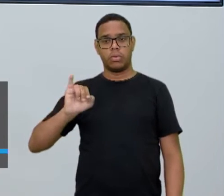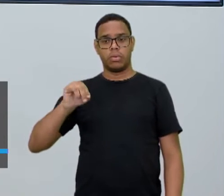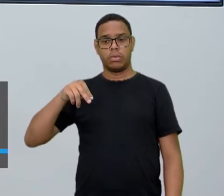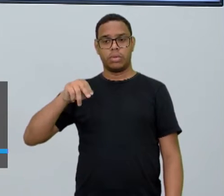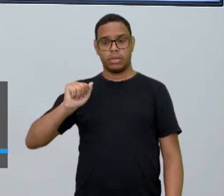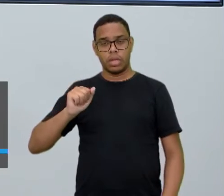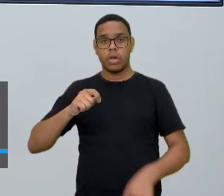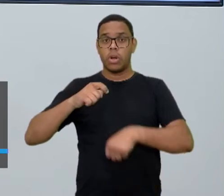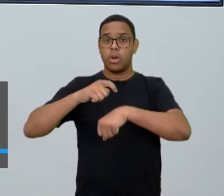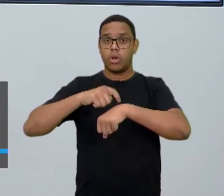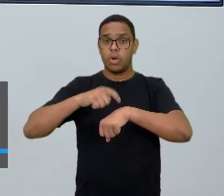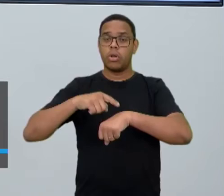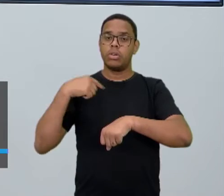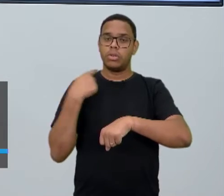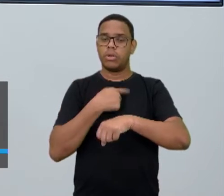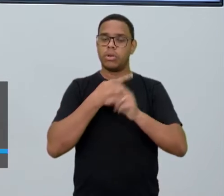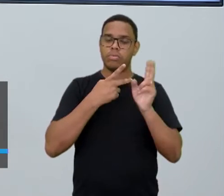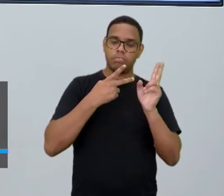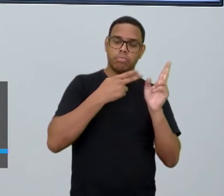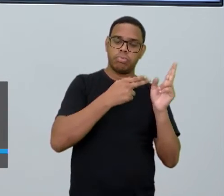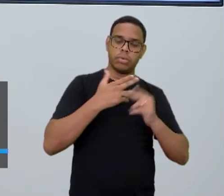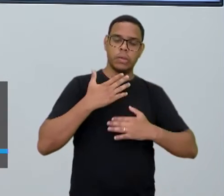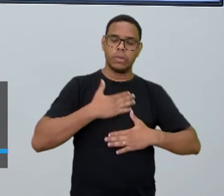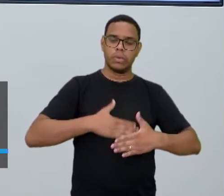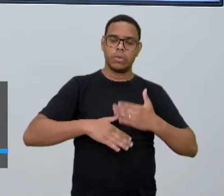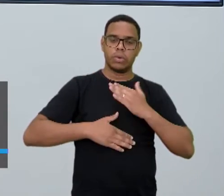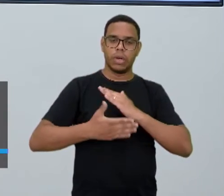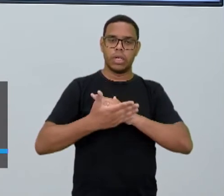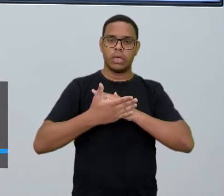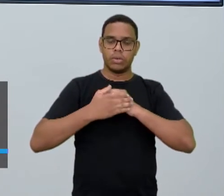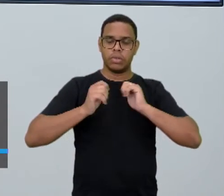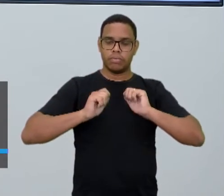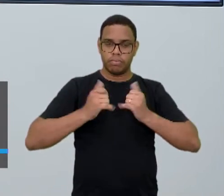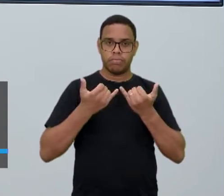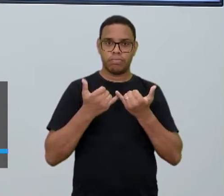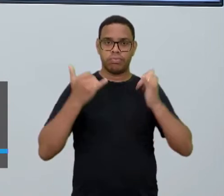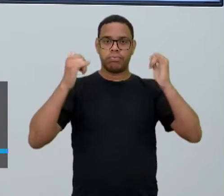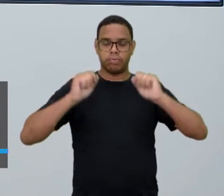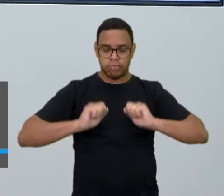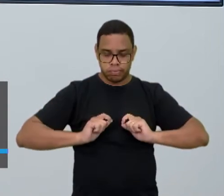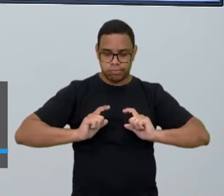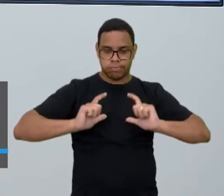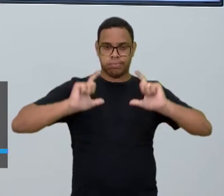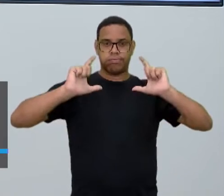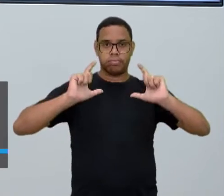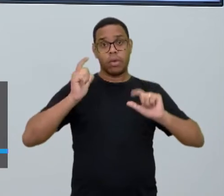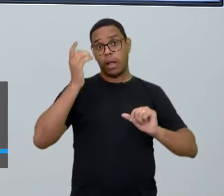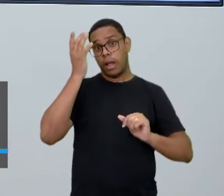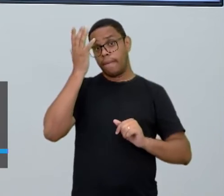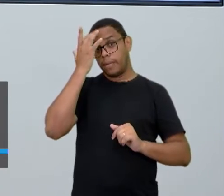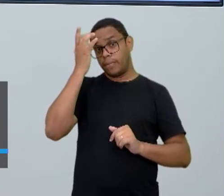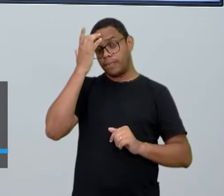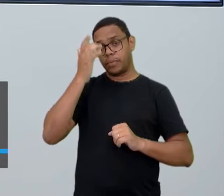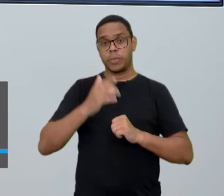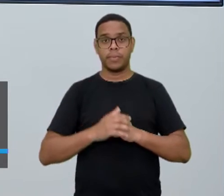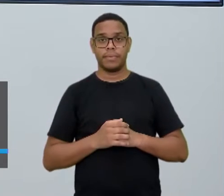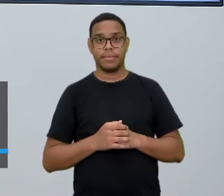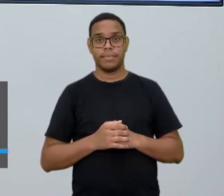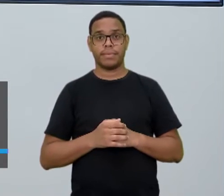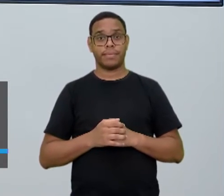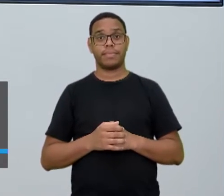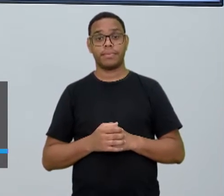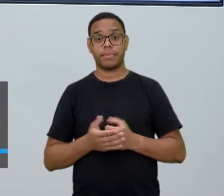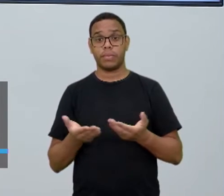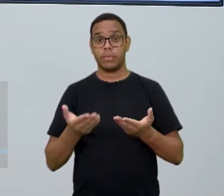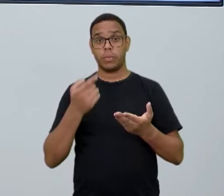que descansar, né, que a gente tem que dormir para repor então as nossas energias para o dia seguinte. E aí, gente, olha só,